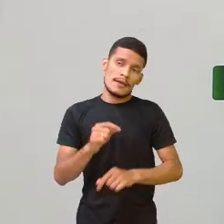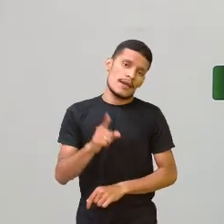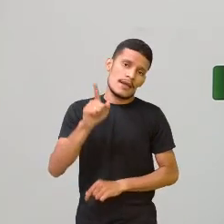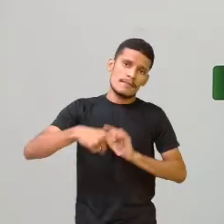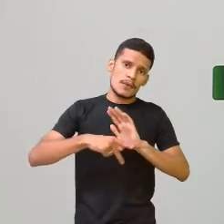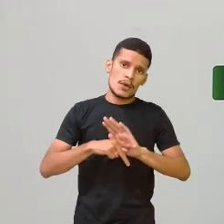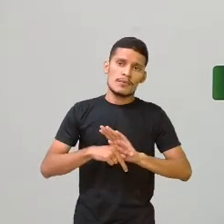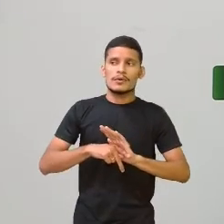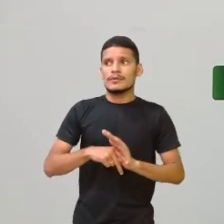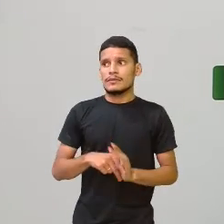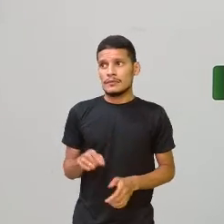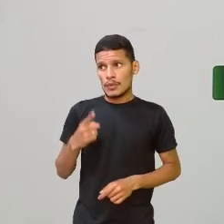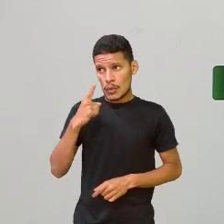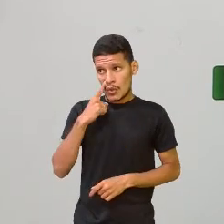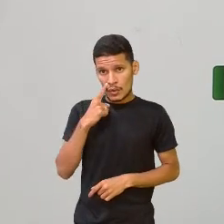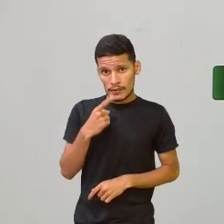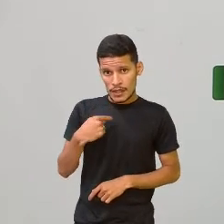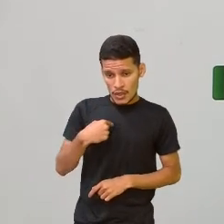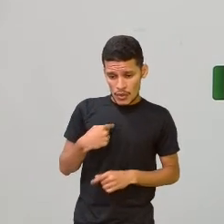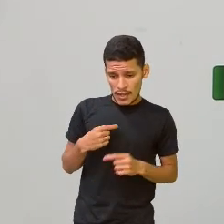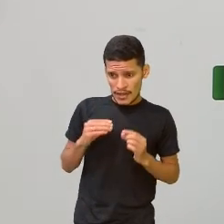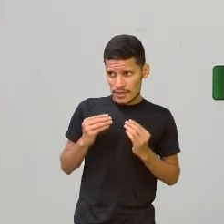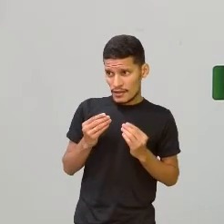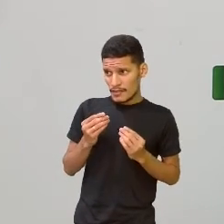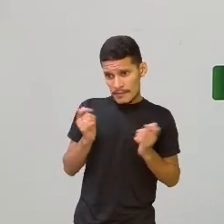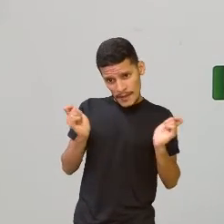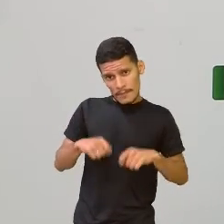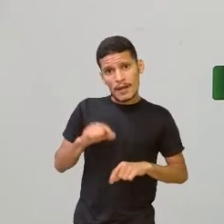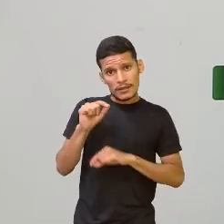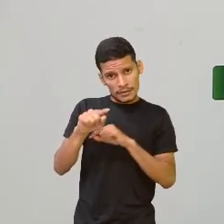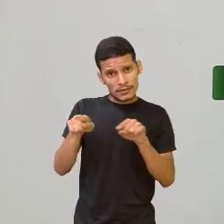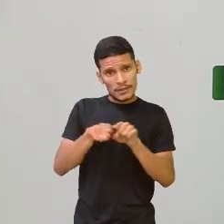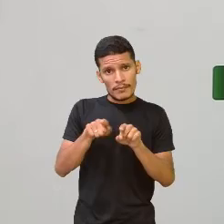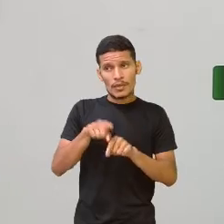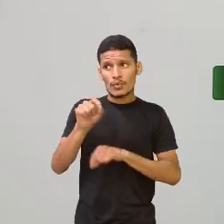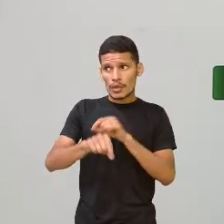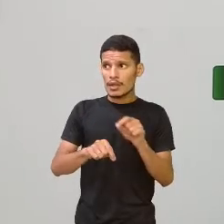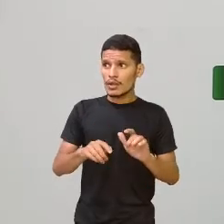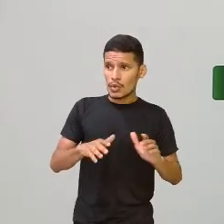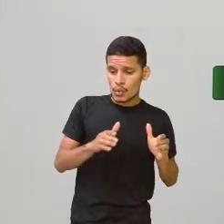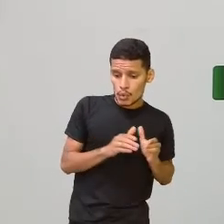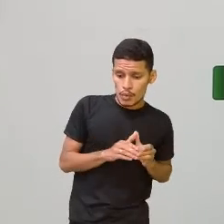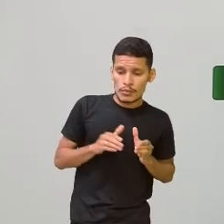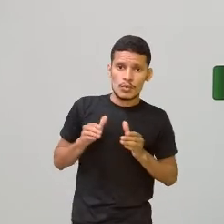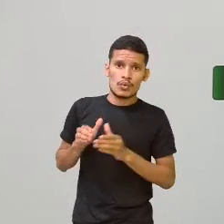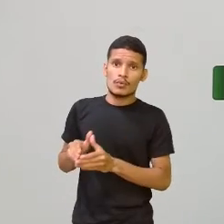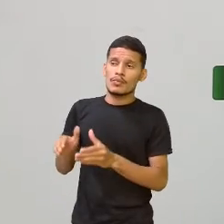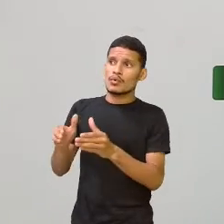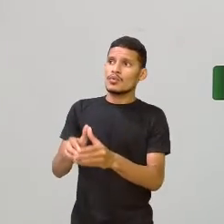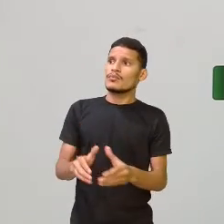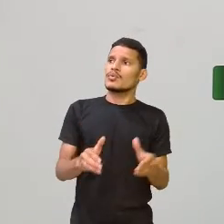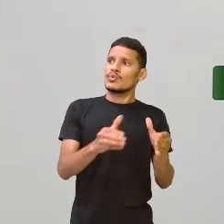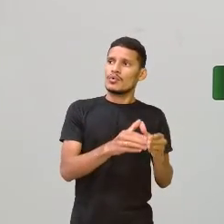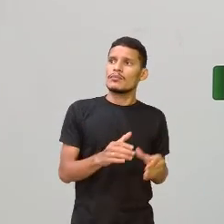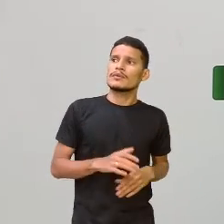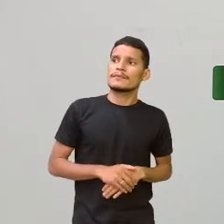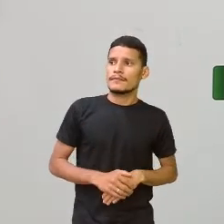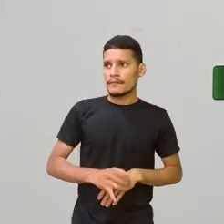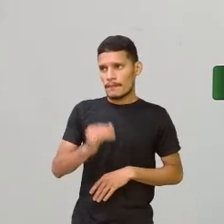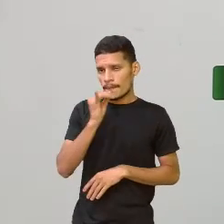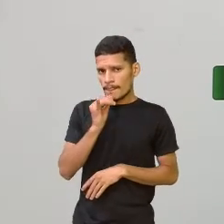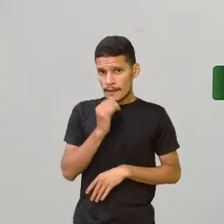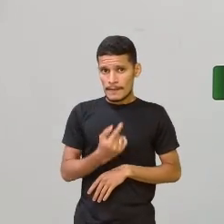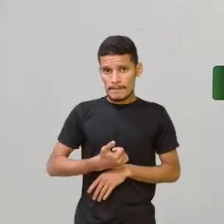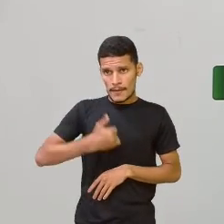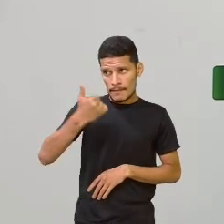forma. Eu posso sair dividindo, ó, em grupos. Em pequenos grupos. Primeiro eu vou